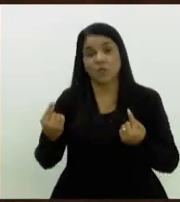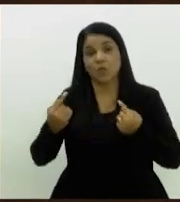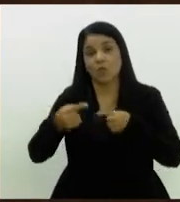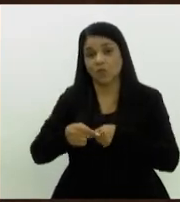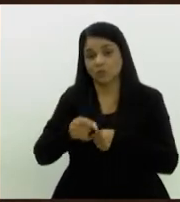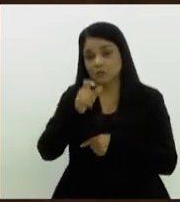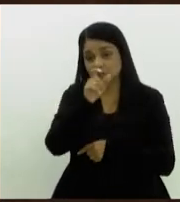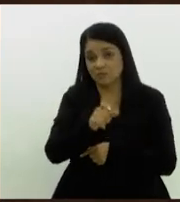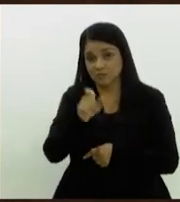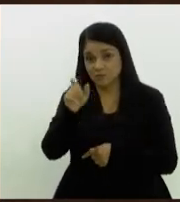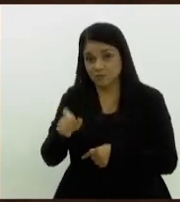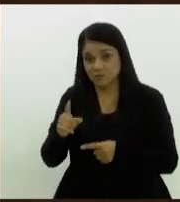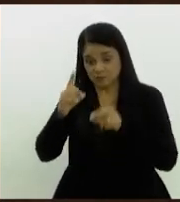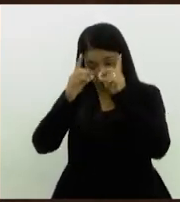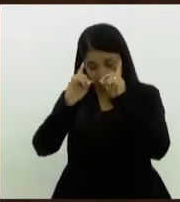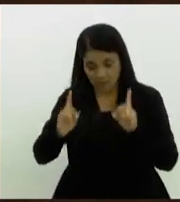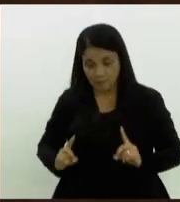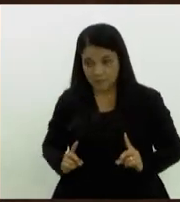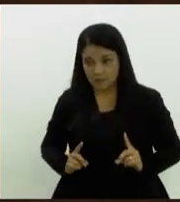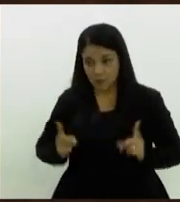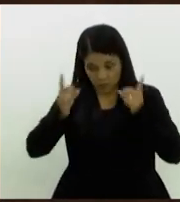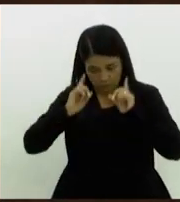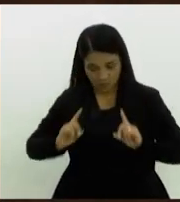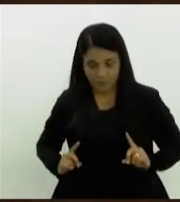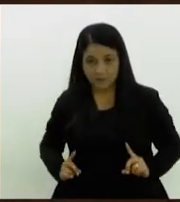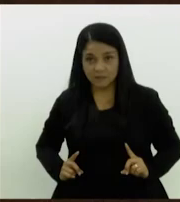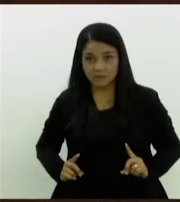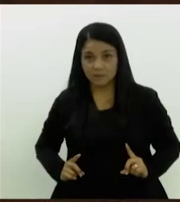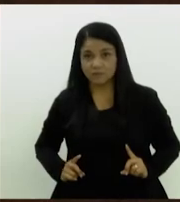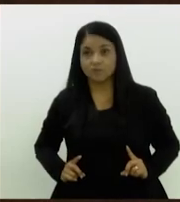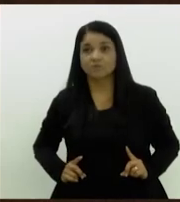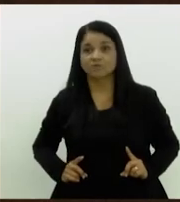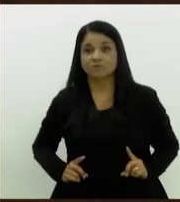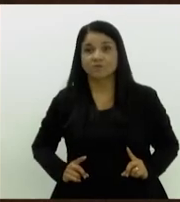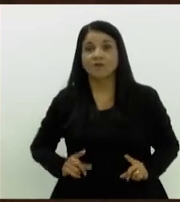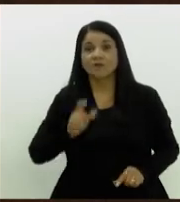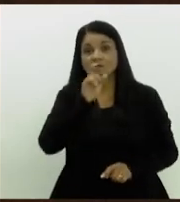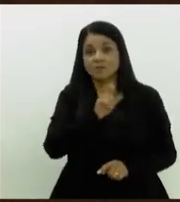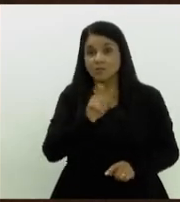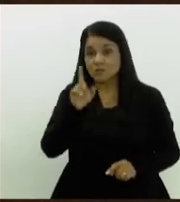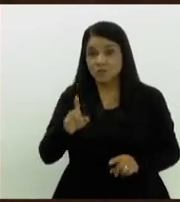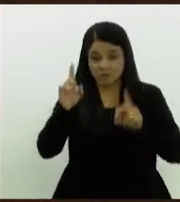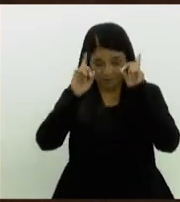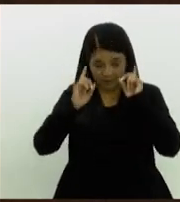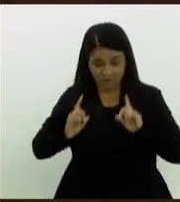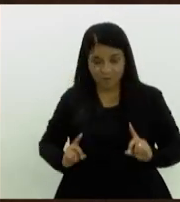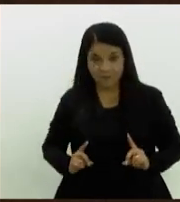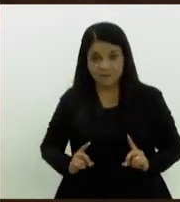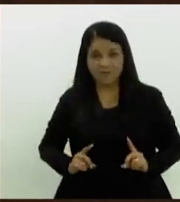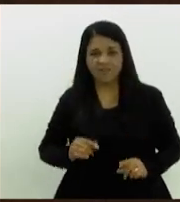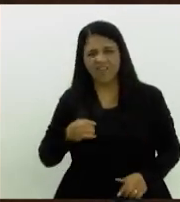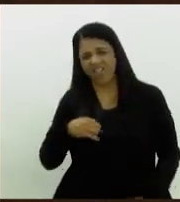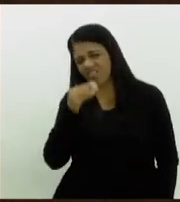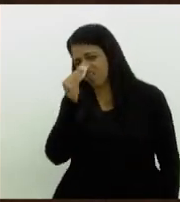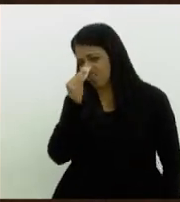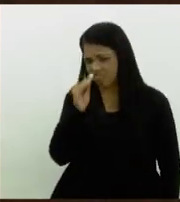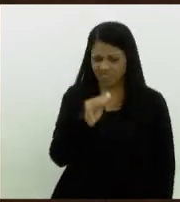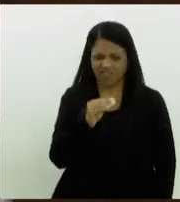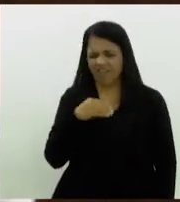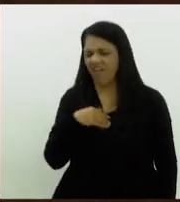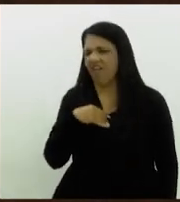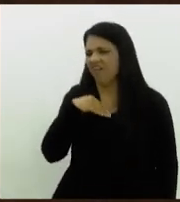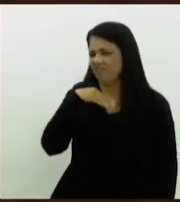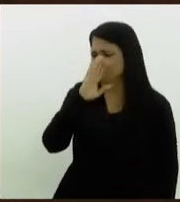têm depressão. Quantas e quantas vezes uma pessoa com depressão, alguém se vira, não, isso é frescura. E,